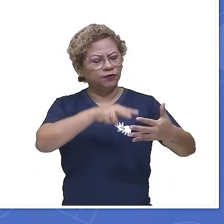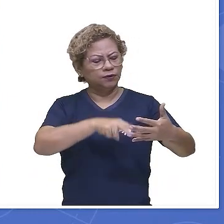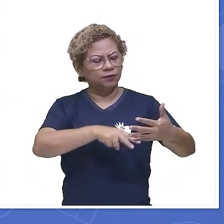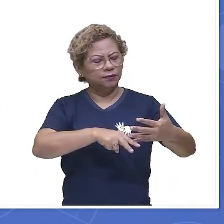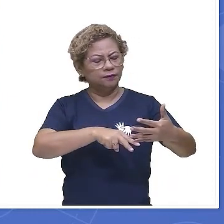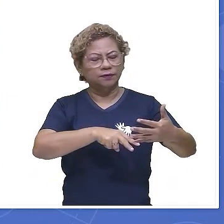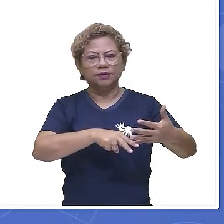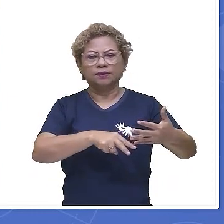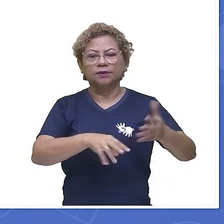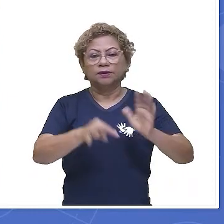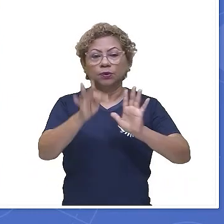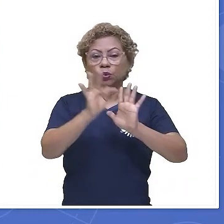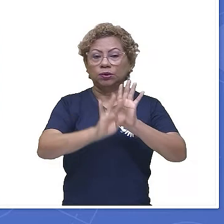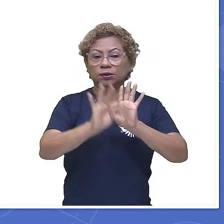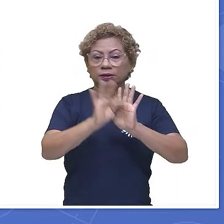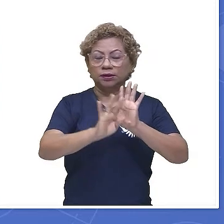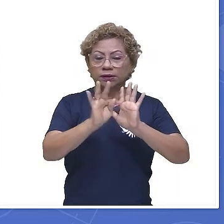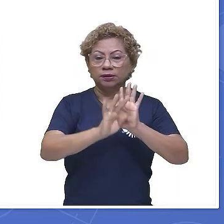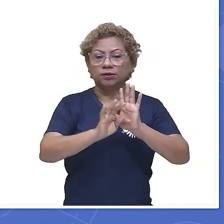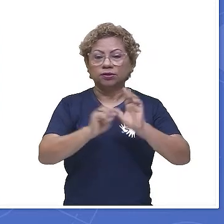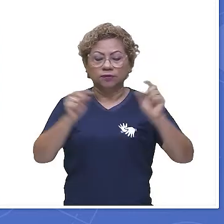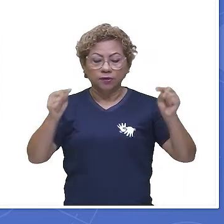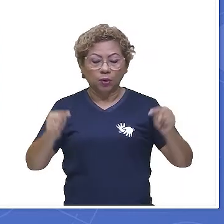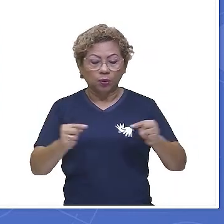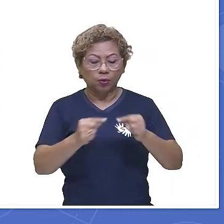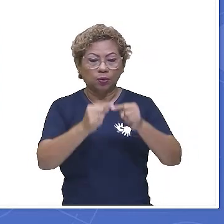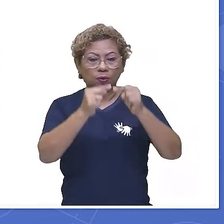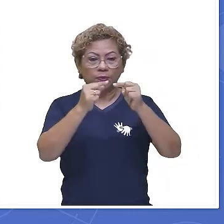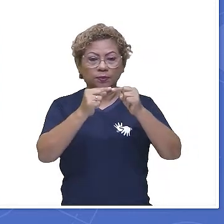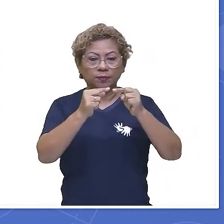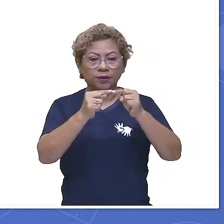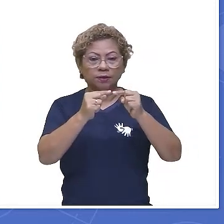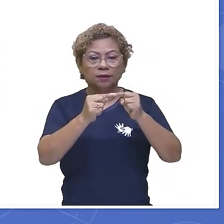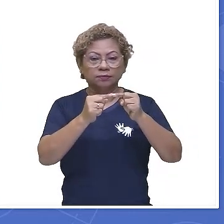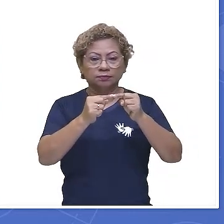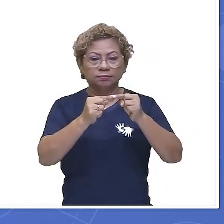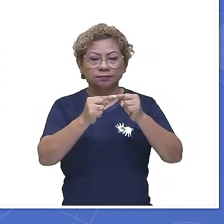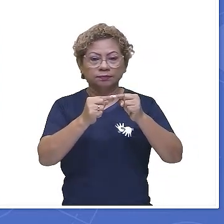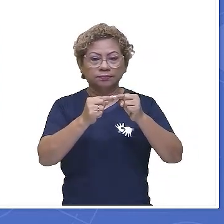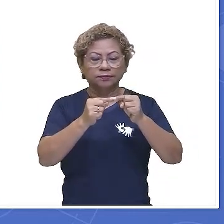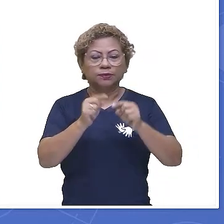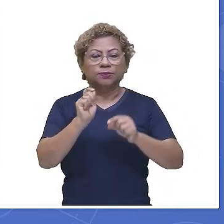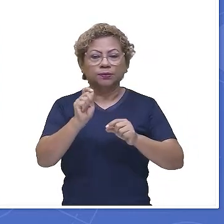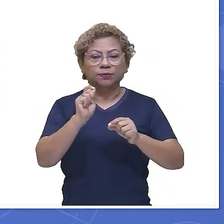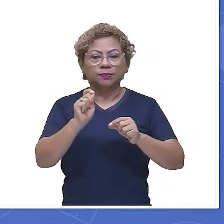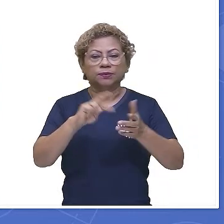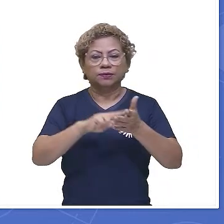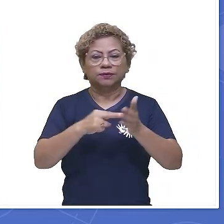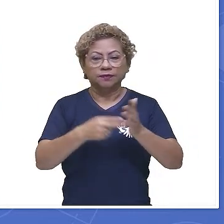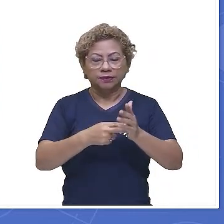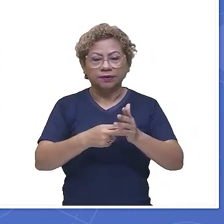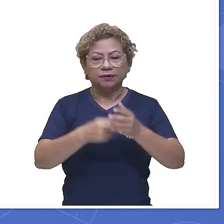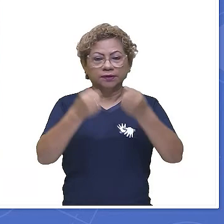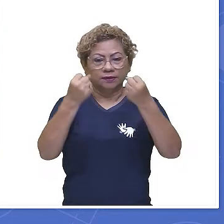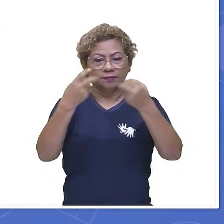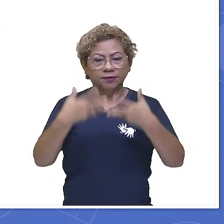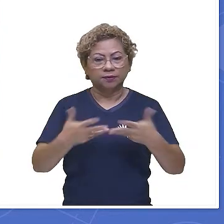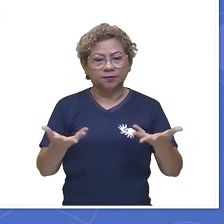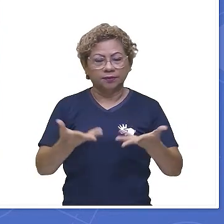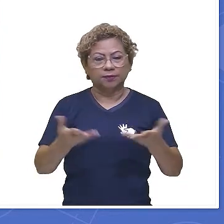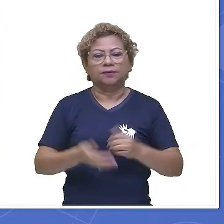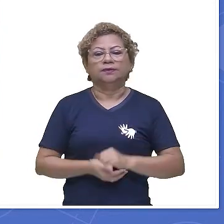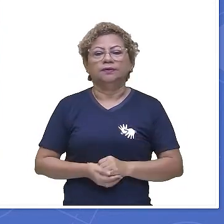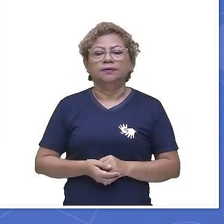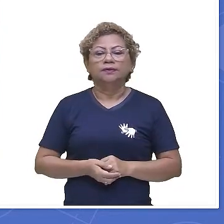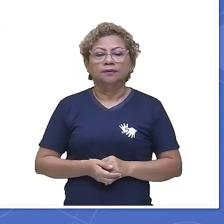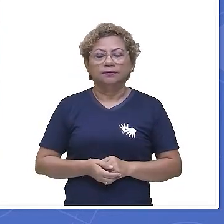estão relacionadas com o assunto que a gente viu hoje, principalmente com a questão das grandezas físicas, ok? Então daqui a pouco a gente está de volta